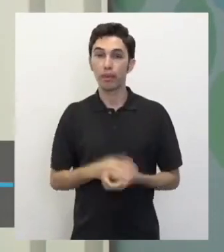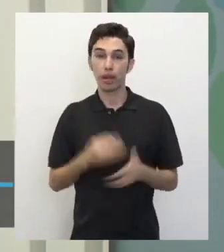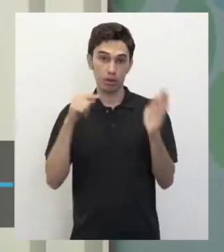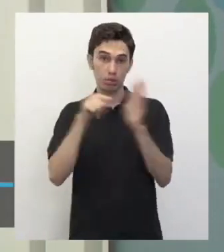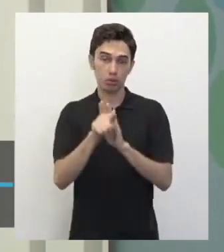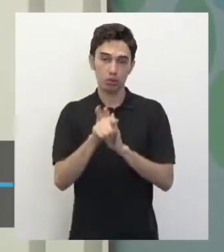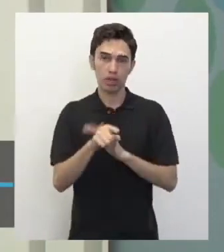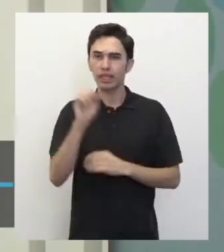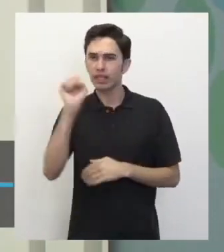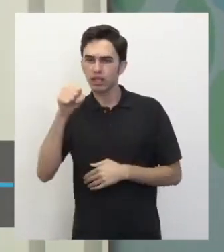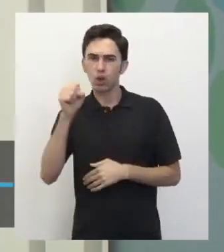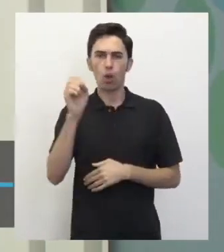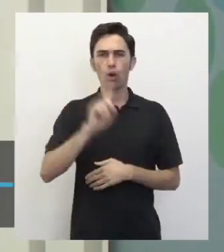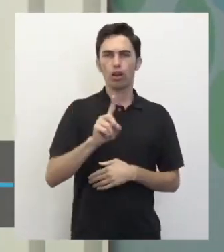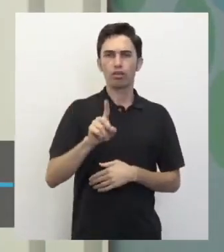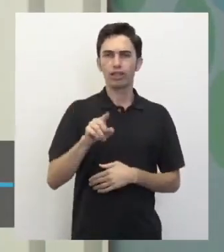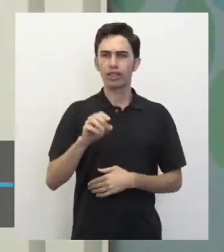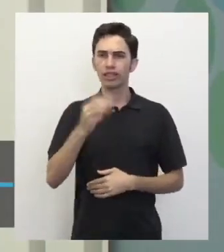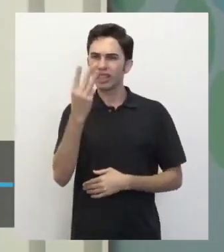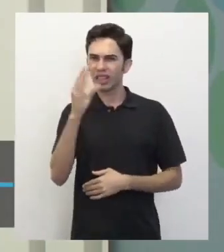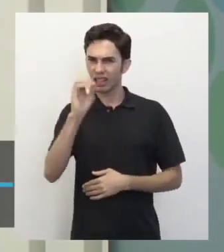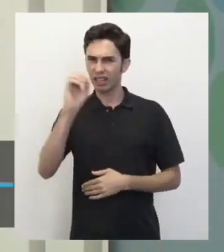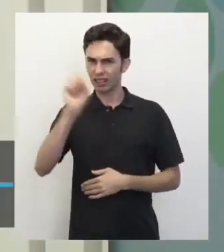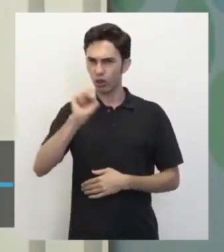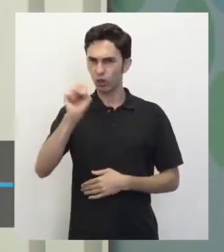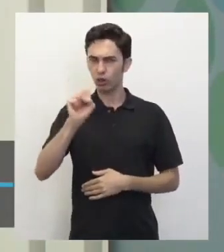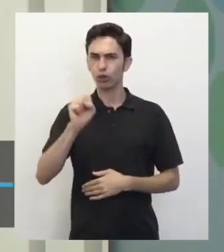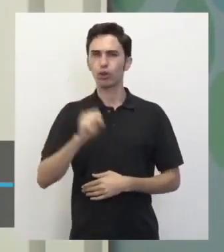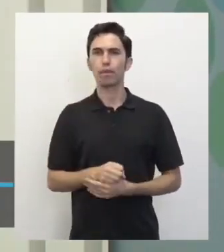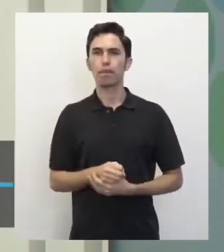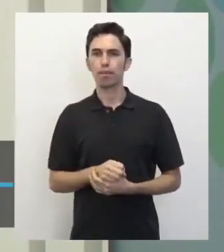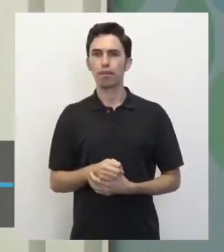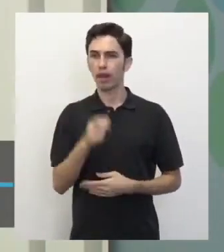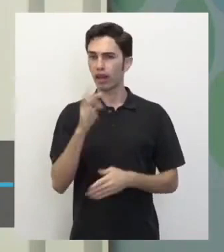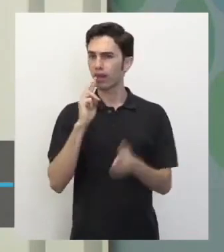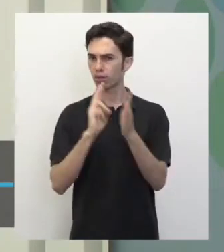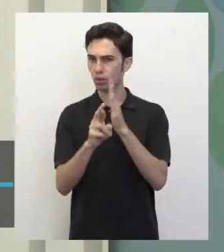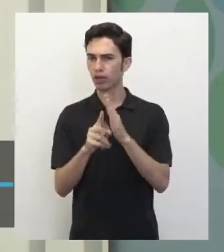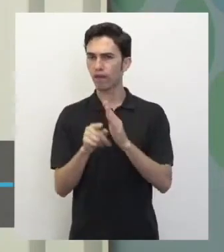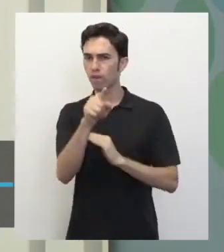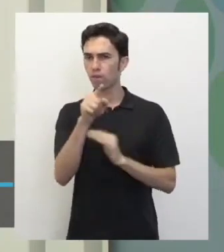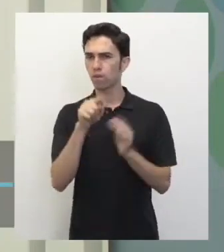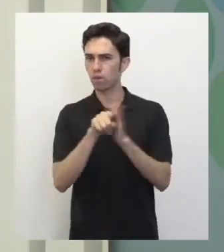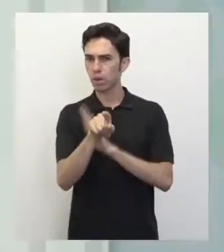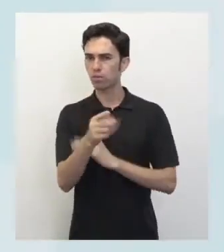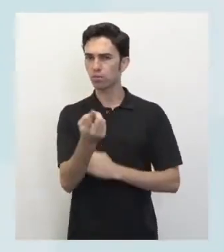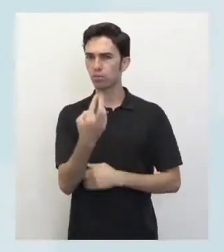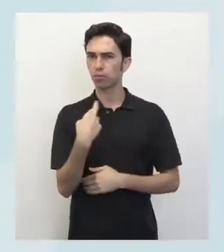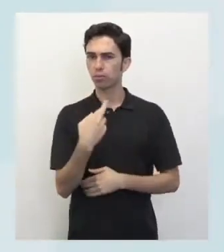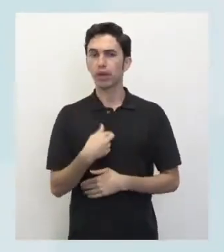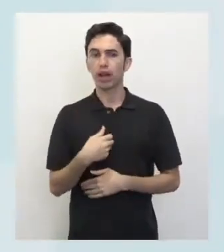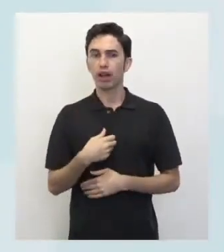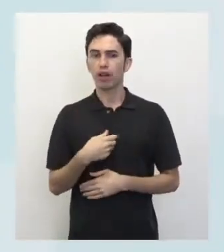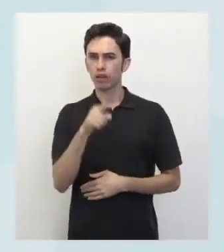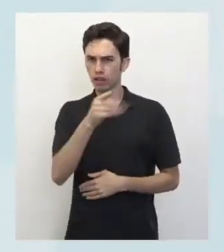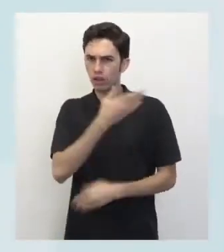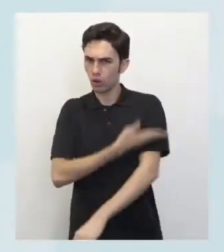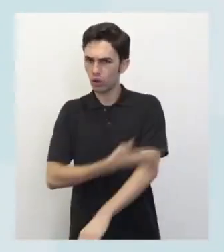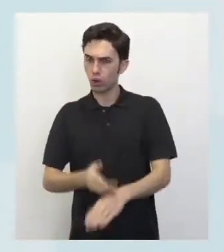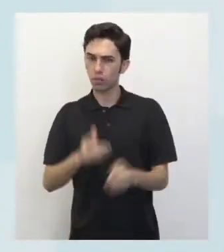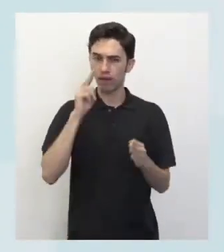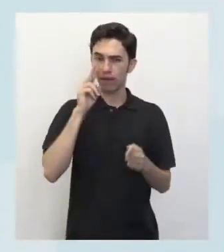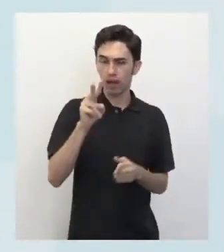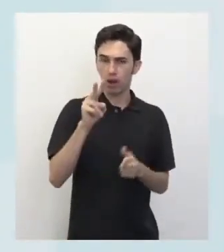sim ou não? 30 segundinhos, 30 segundos. Na tela, responda para nós. Você costuma ler ou assistir a jornais?